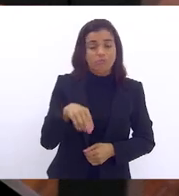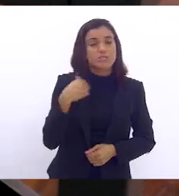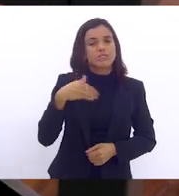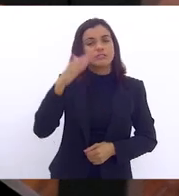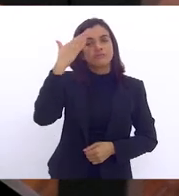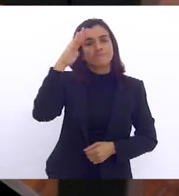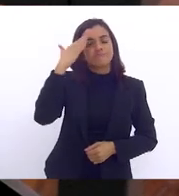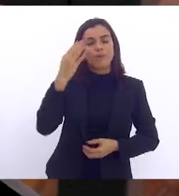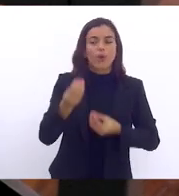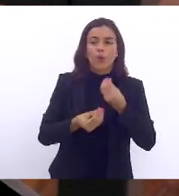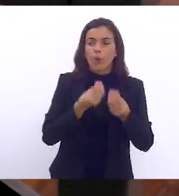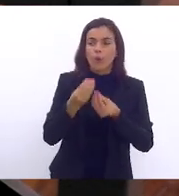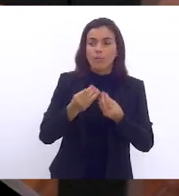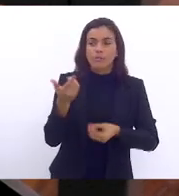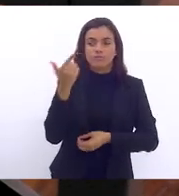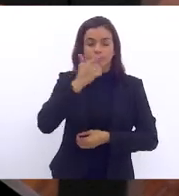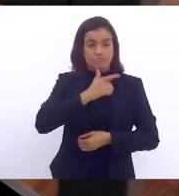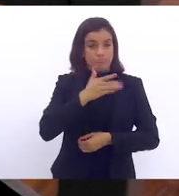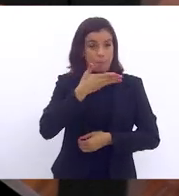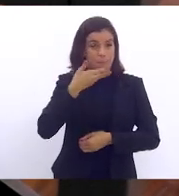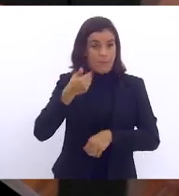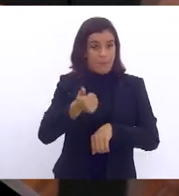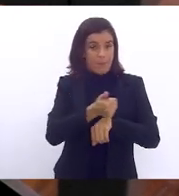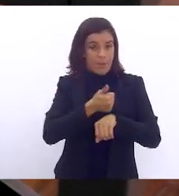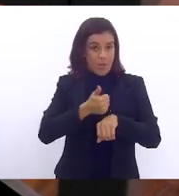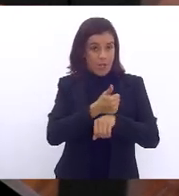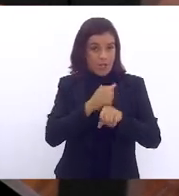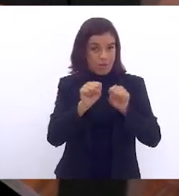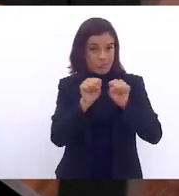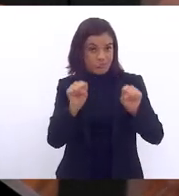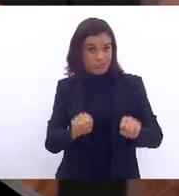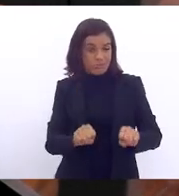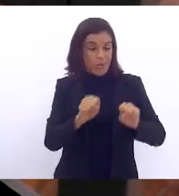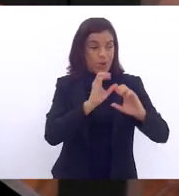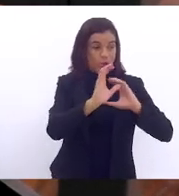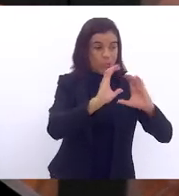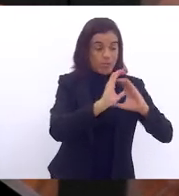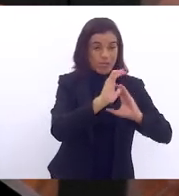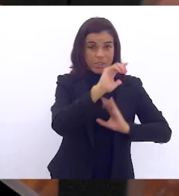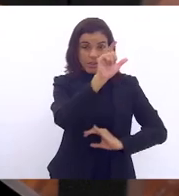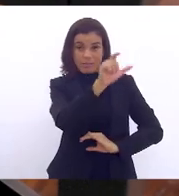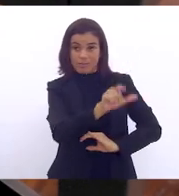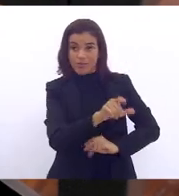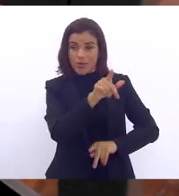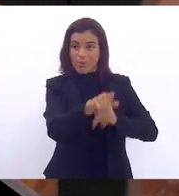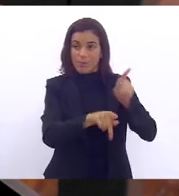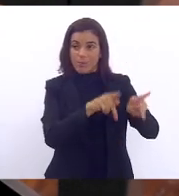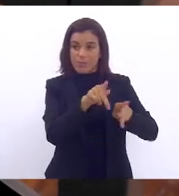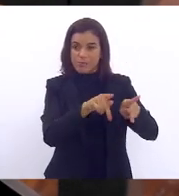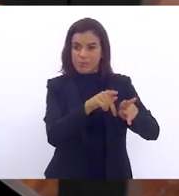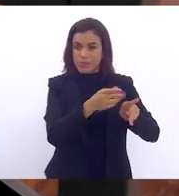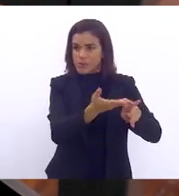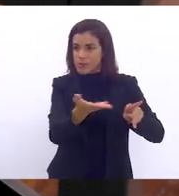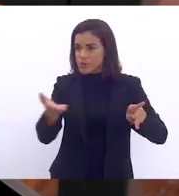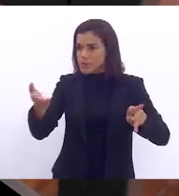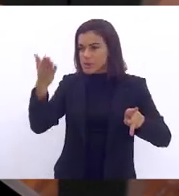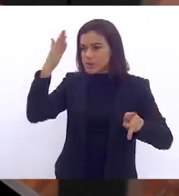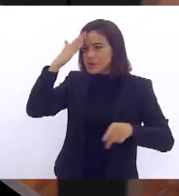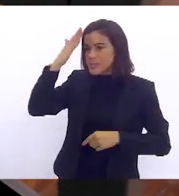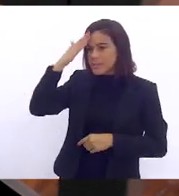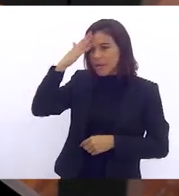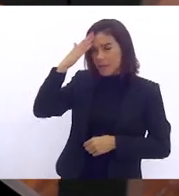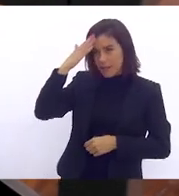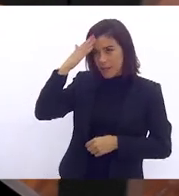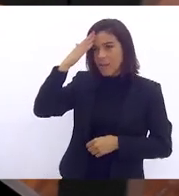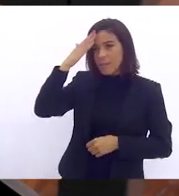ver como que a gente consegue cada vez mais melhorar o nosso sistema a comunicação com o usuário porque não sei se todo mundo tem conhecimento mas